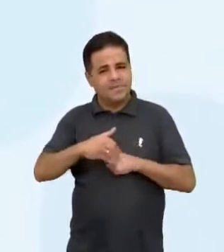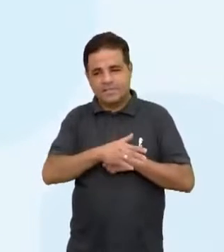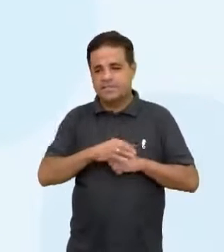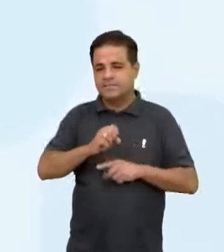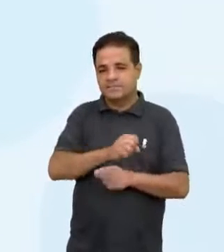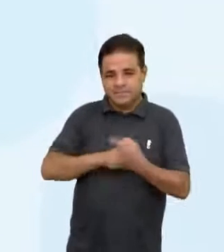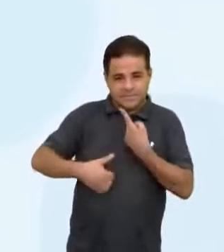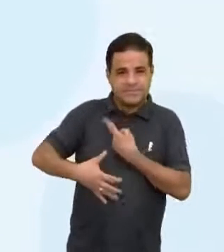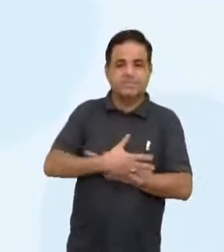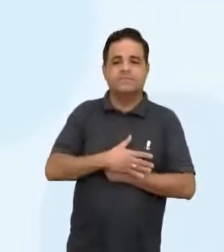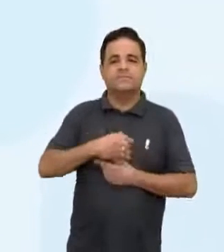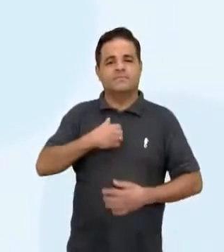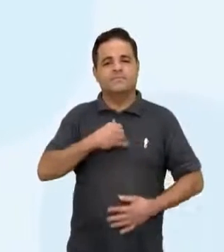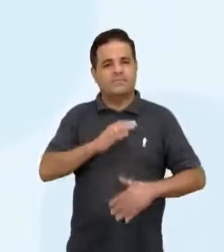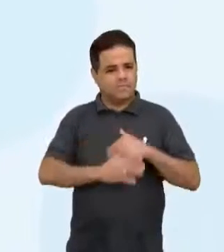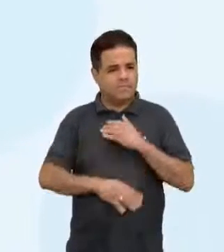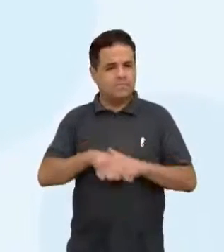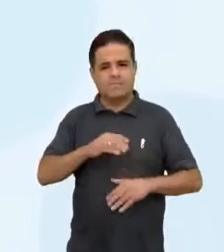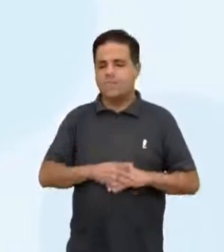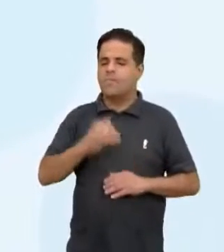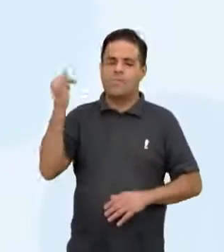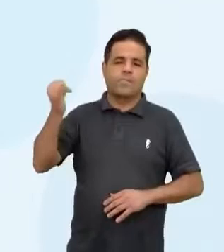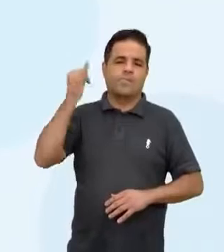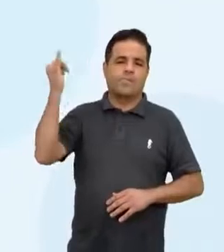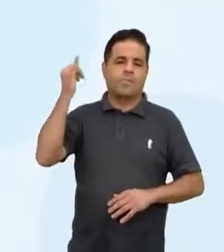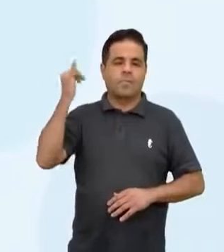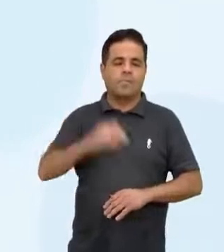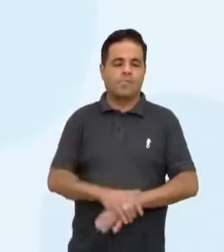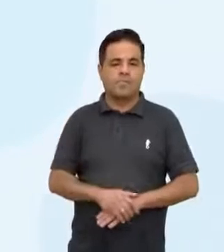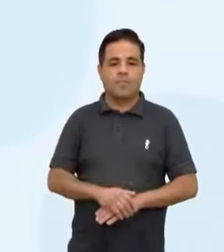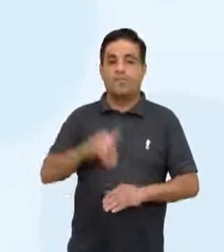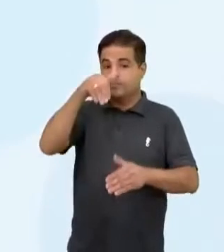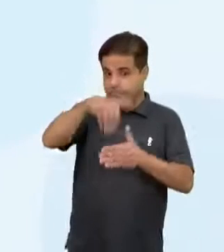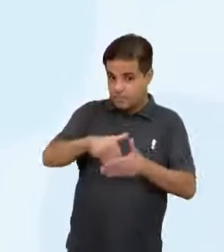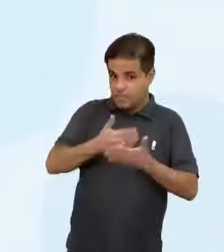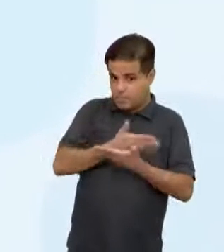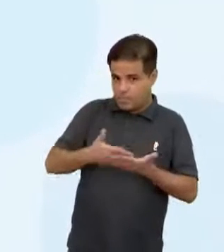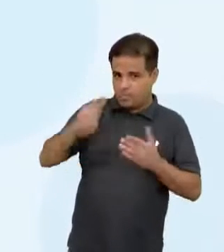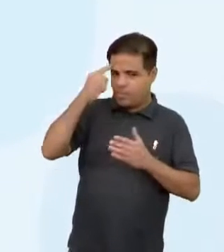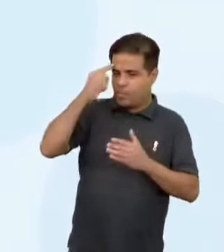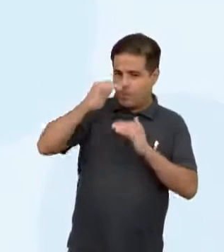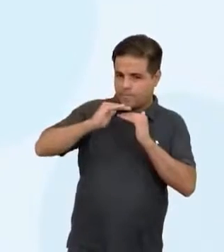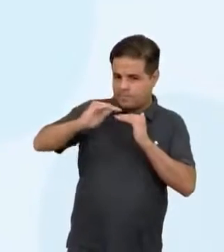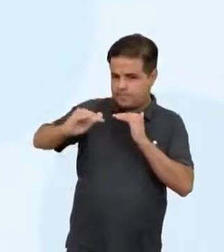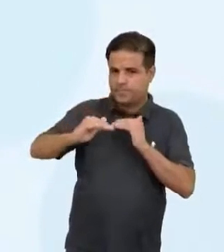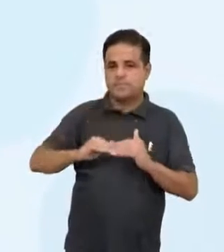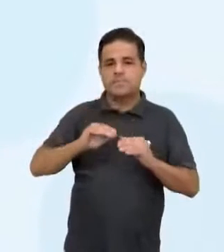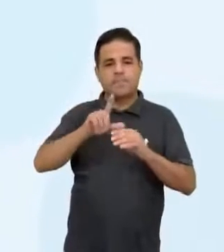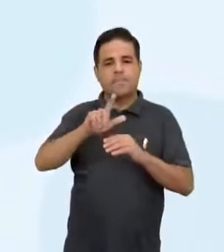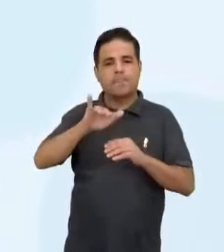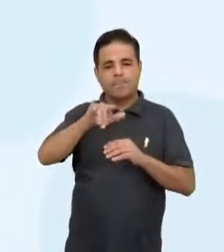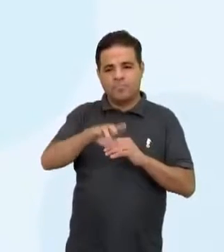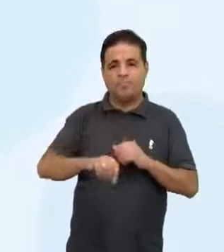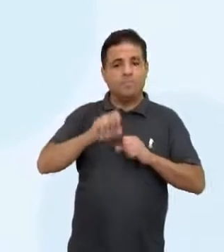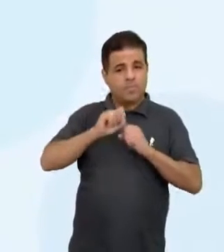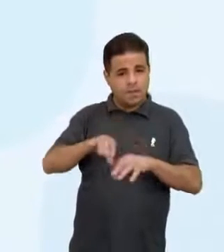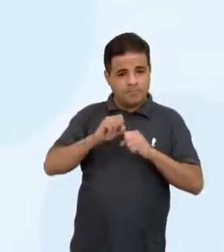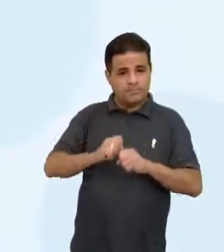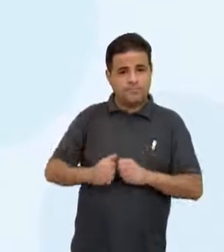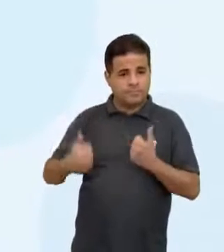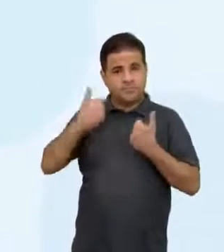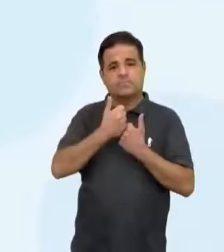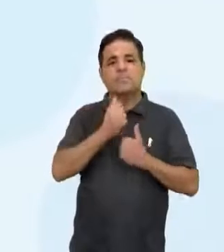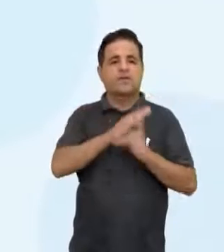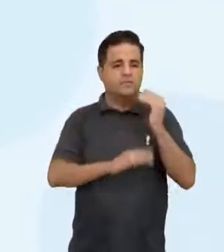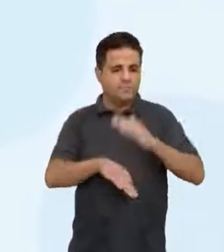a interação do educador é fundamental. Dentro dessa linha de raciocínio, o lúdico, na educação infantil, apoiado